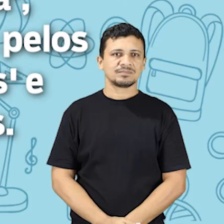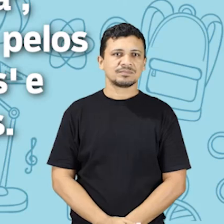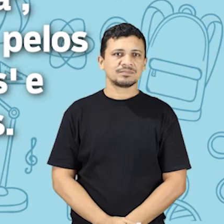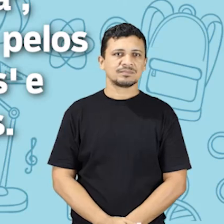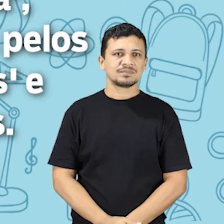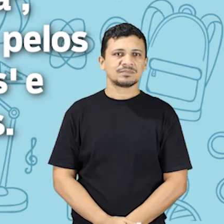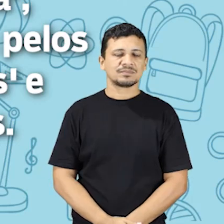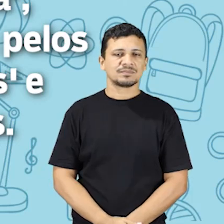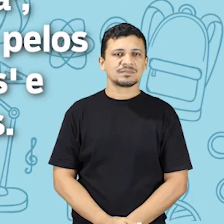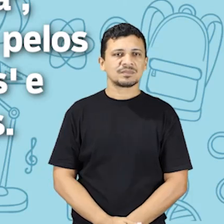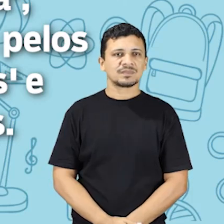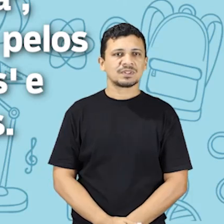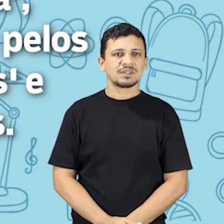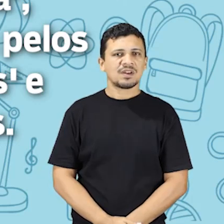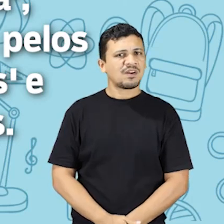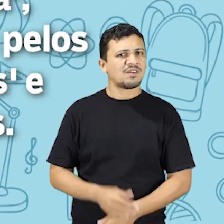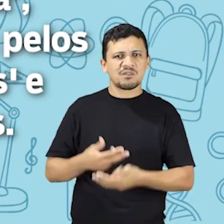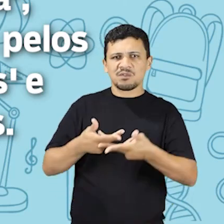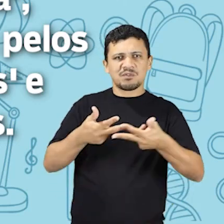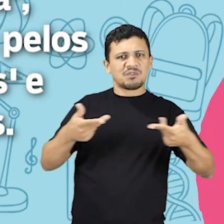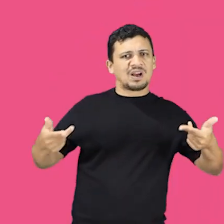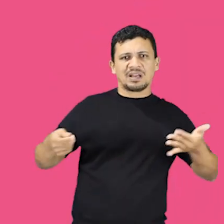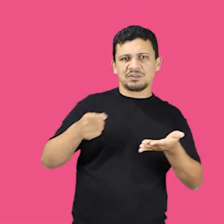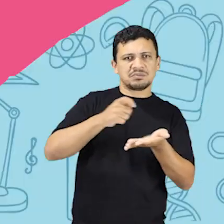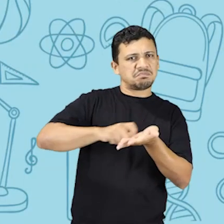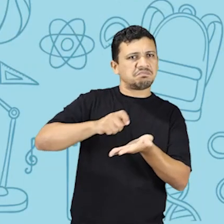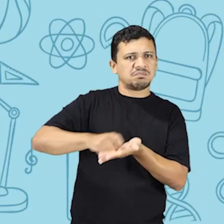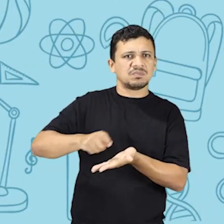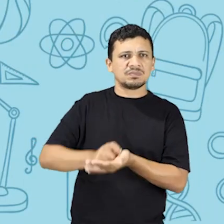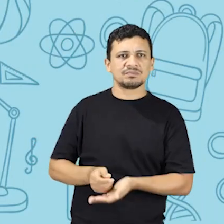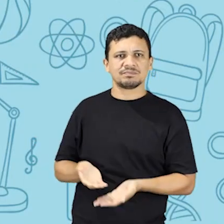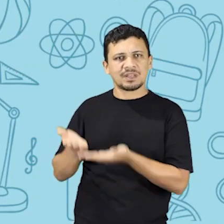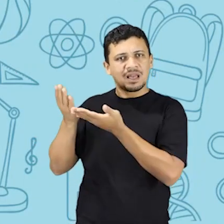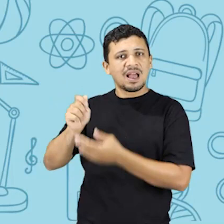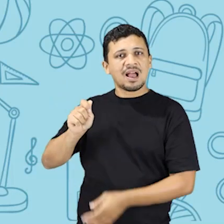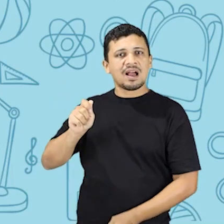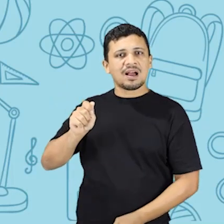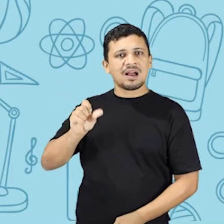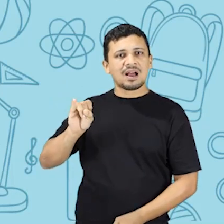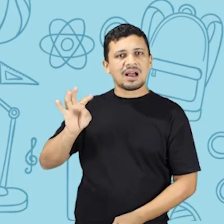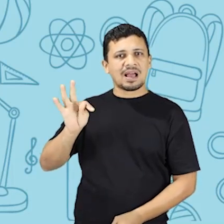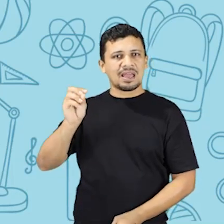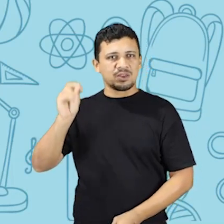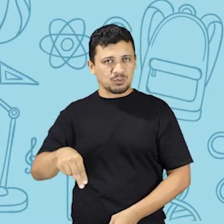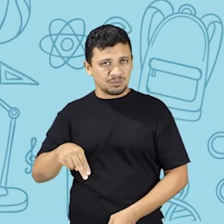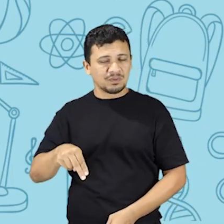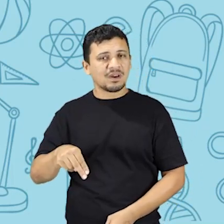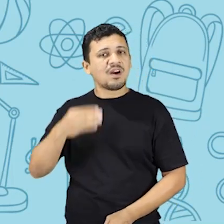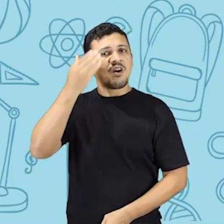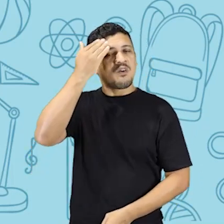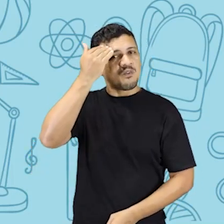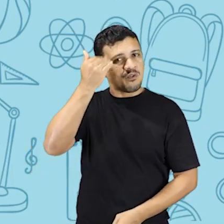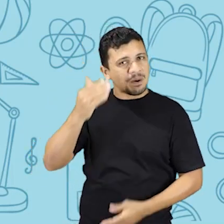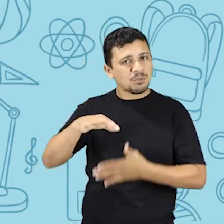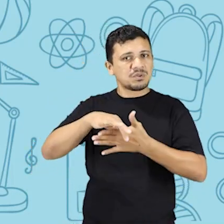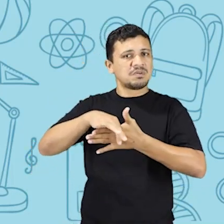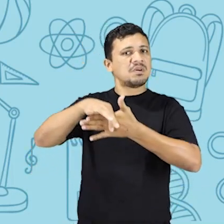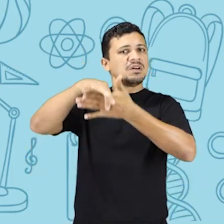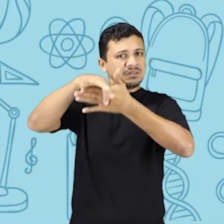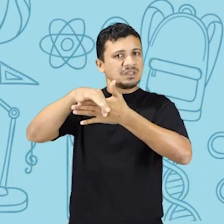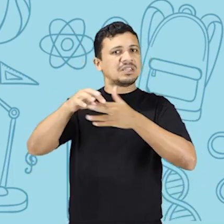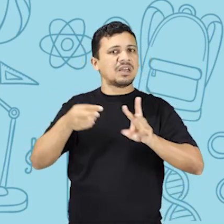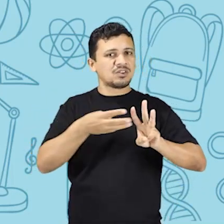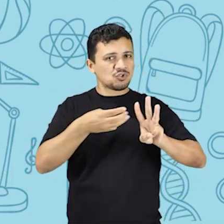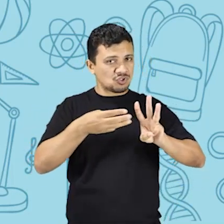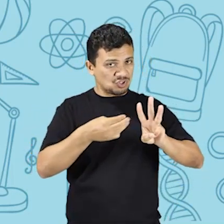pelos Povos Indígenas e muitas outras. Ailton Krenak, além de um dos mais renomados líderes indígenas,